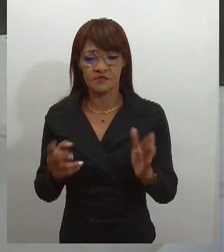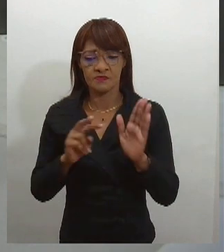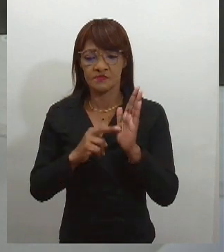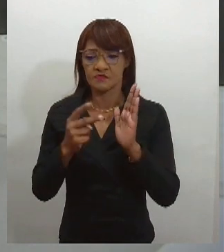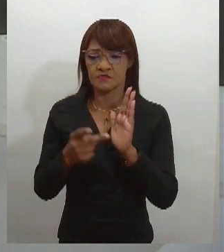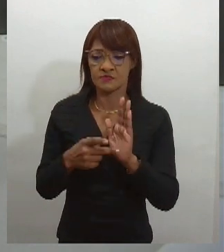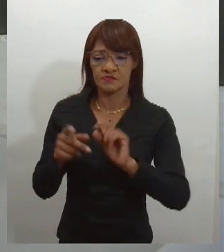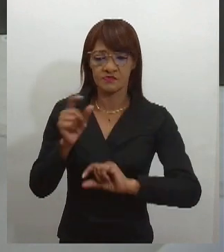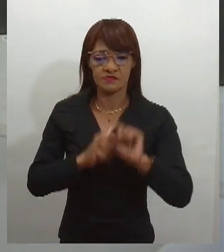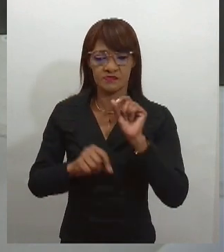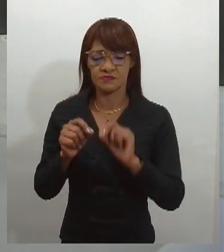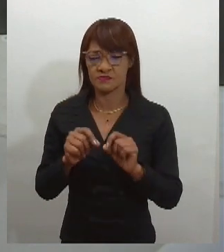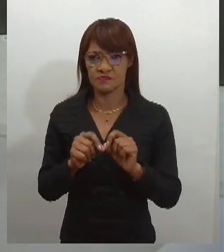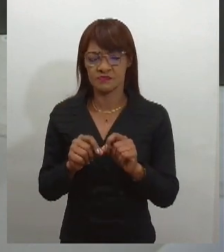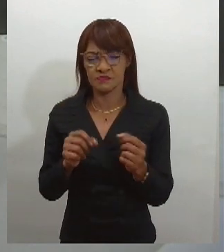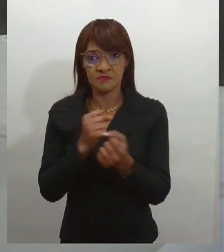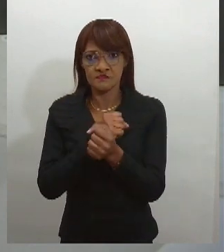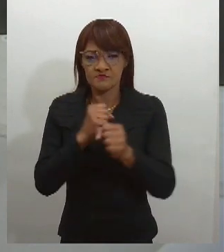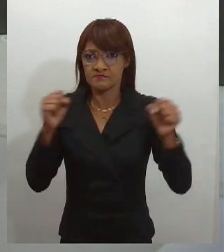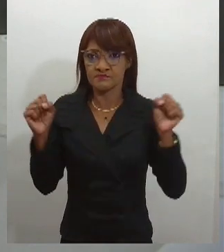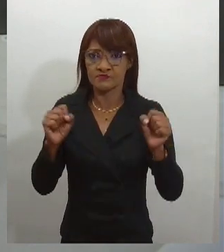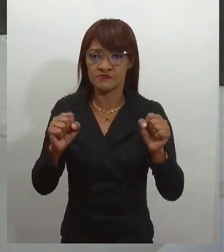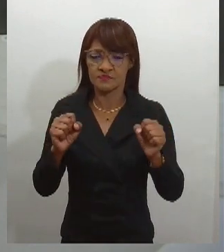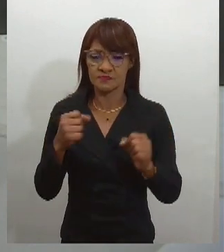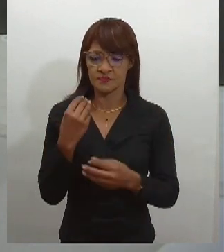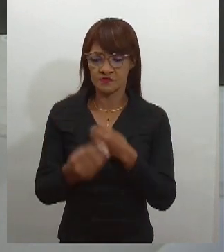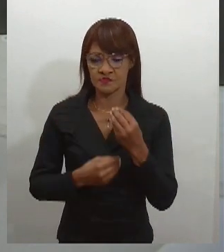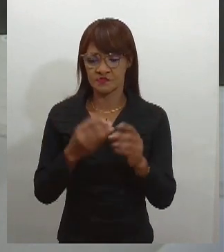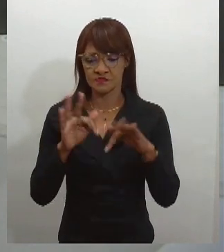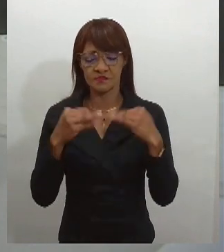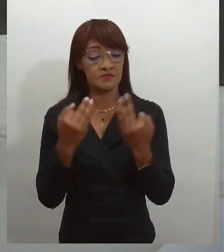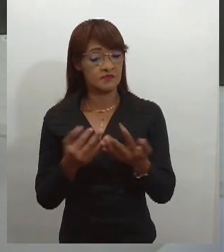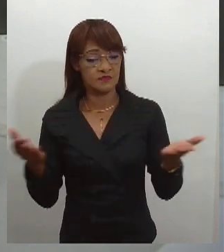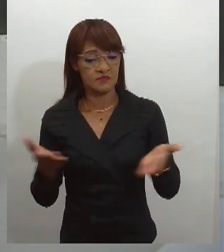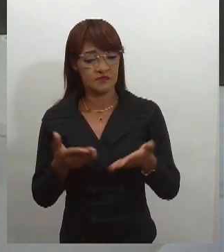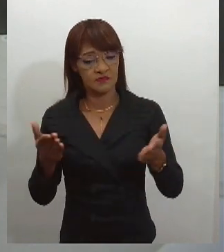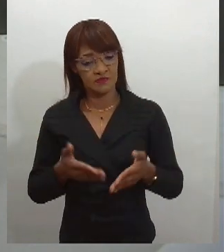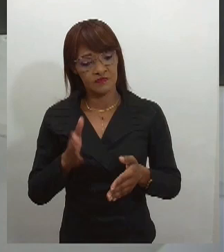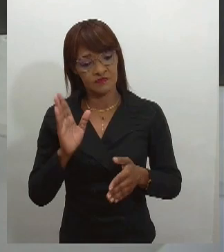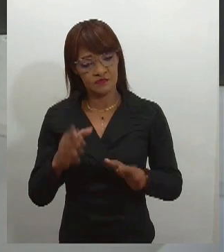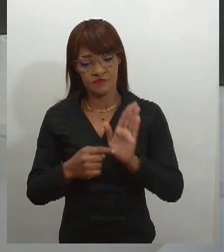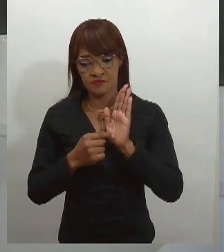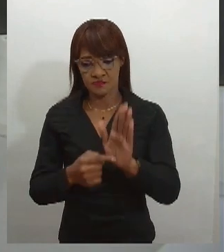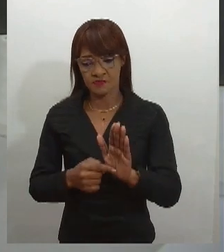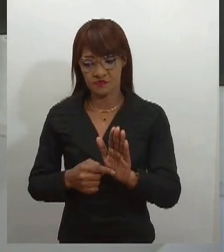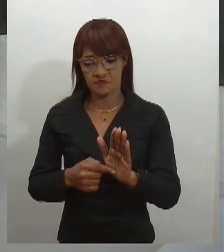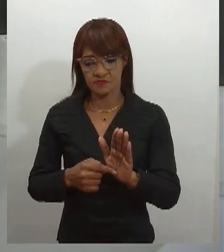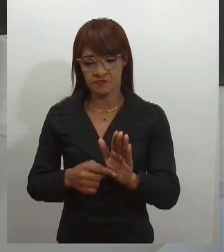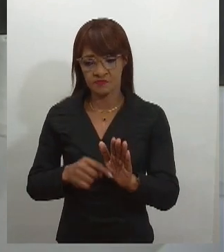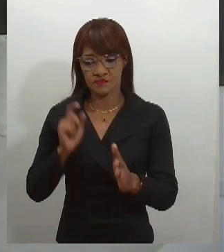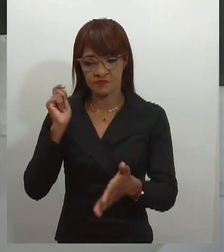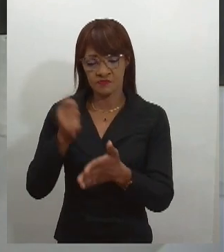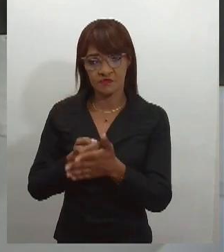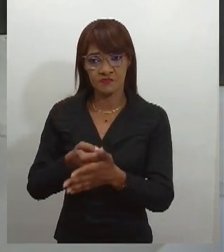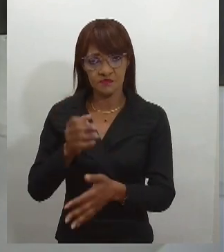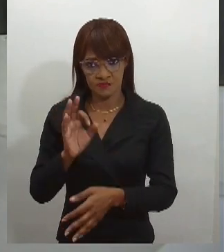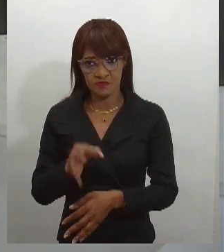muito absurdo das famílias brasileiras hoje, já que representa tanto no PIB brasileiro essas compras por cartão de crédito, não é